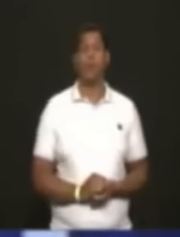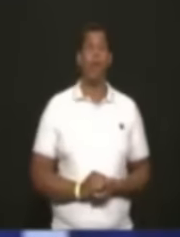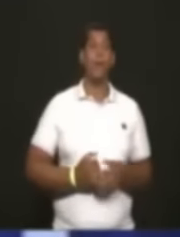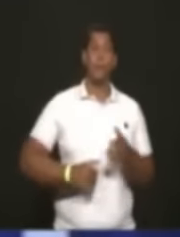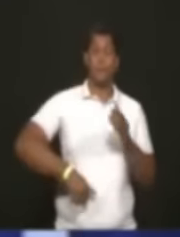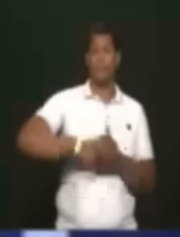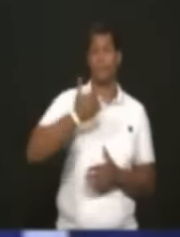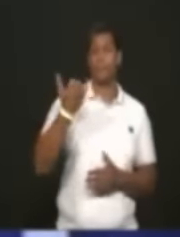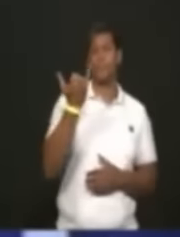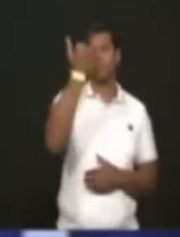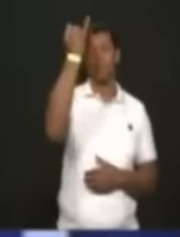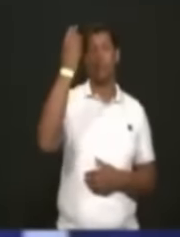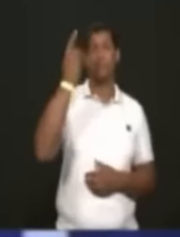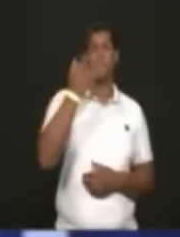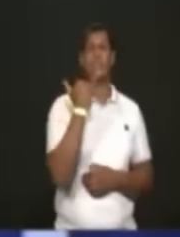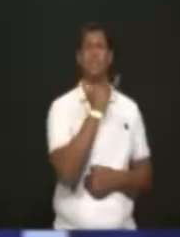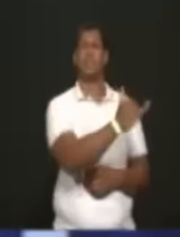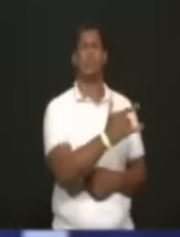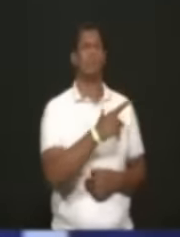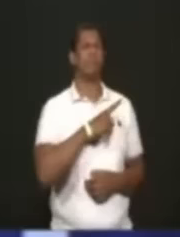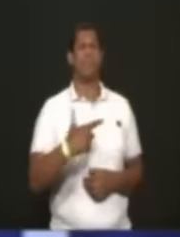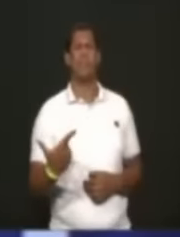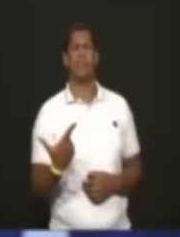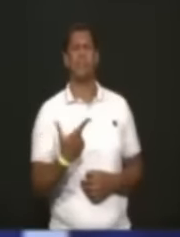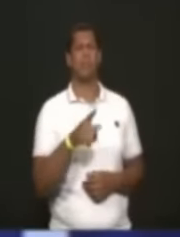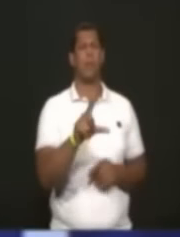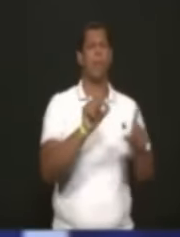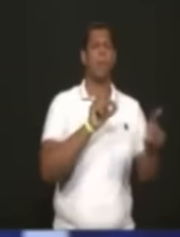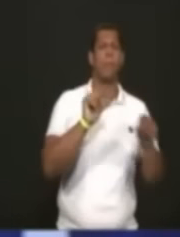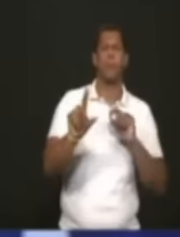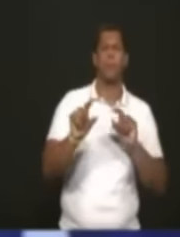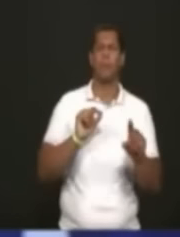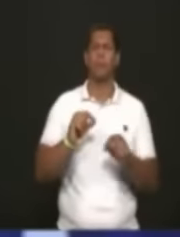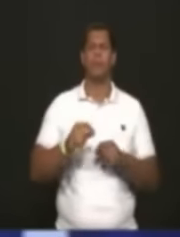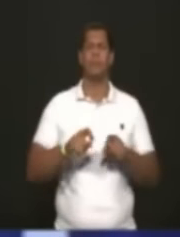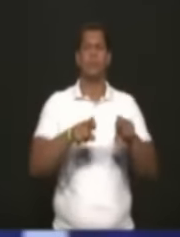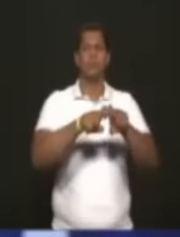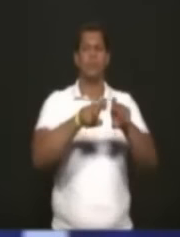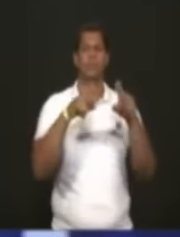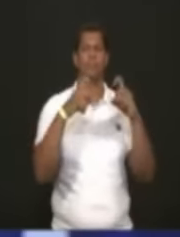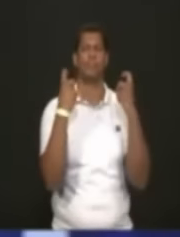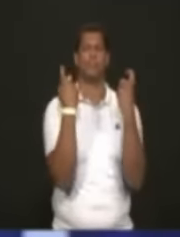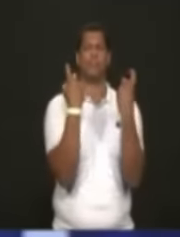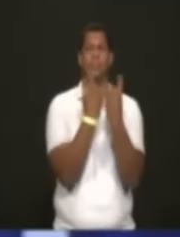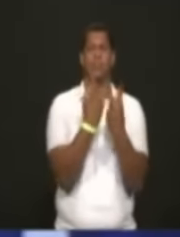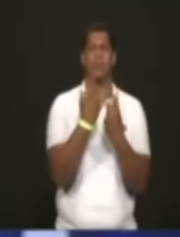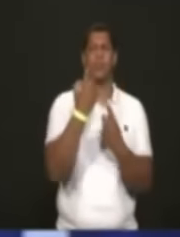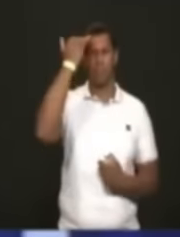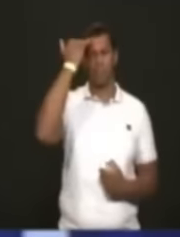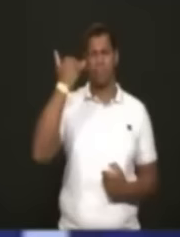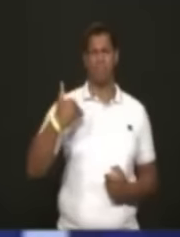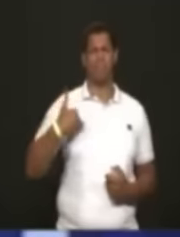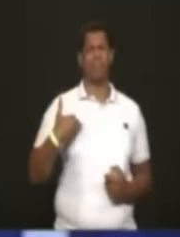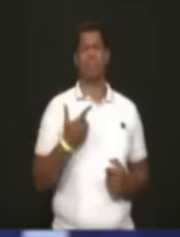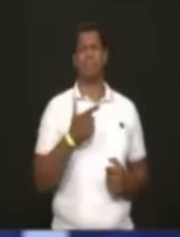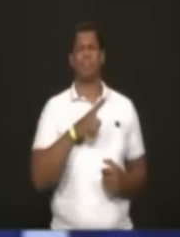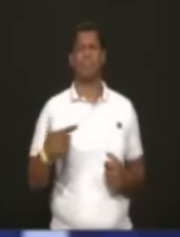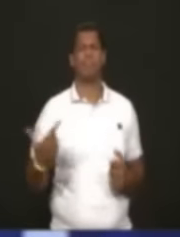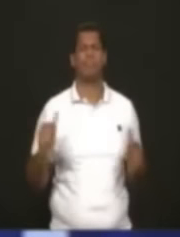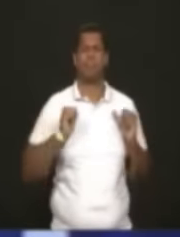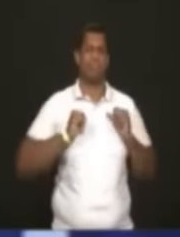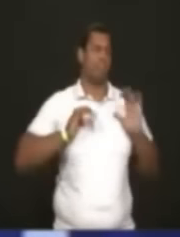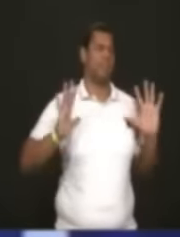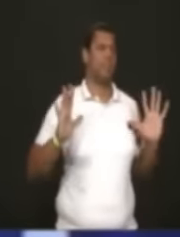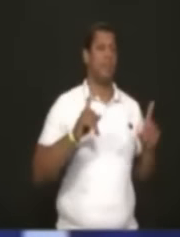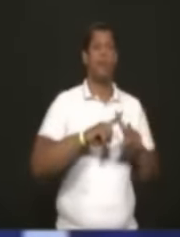a opção sexual dos adultos, mas deixo as crianças fora disso. A gente está morrendo de medo de ter um candidato do